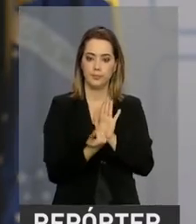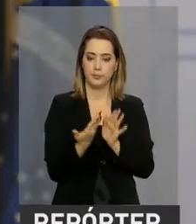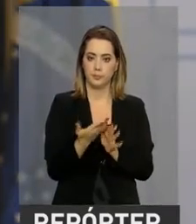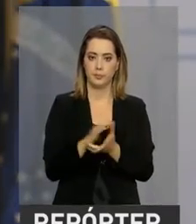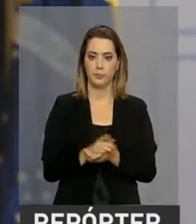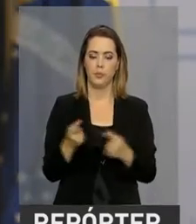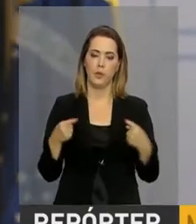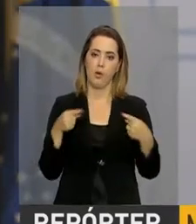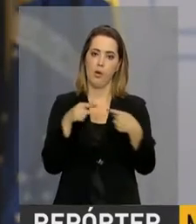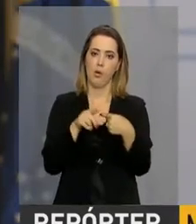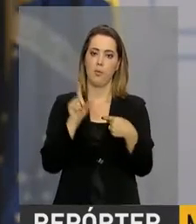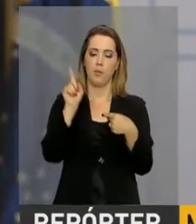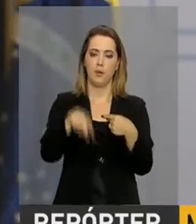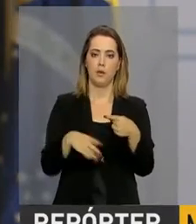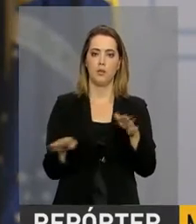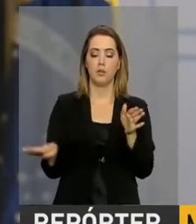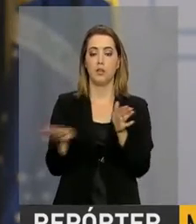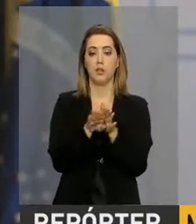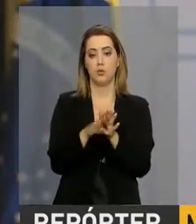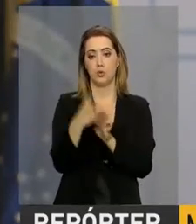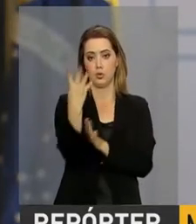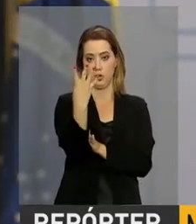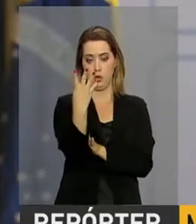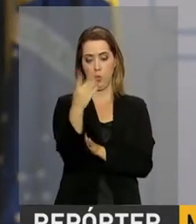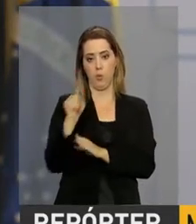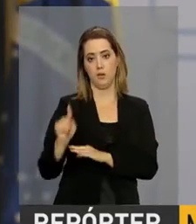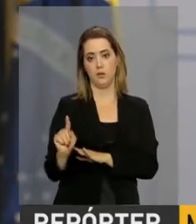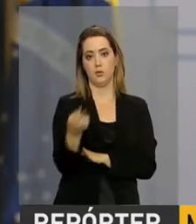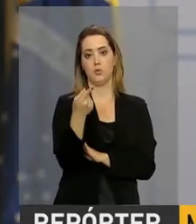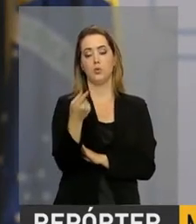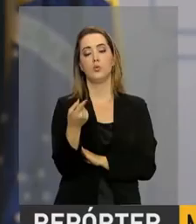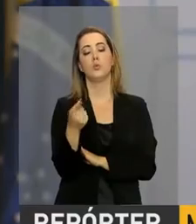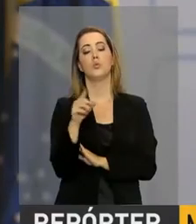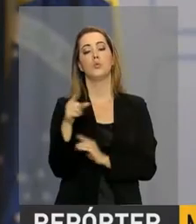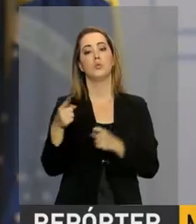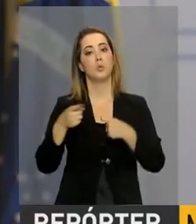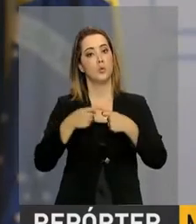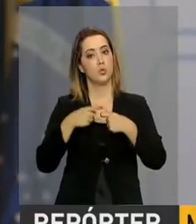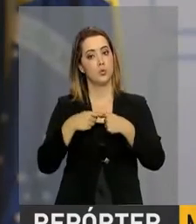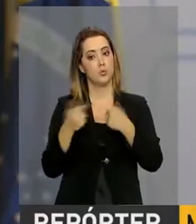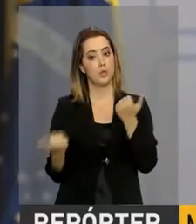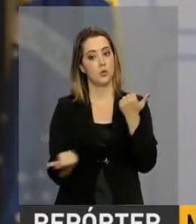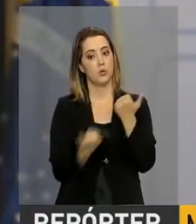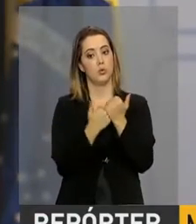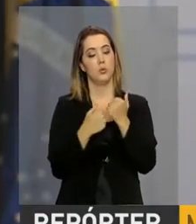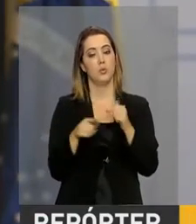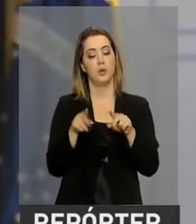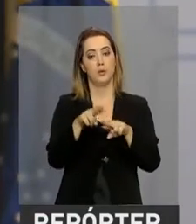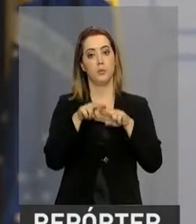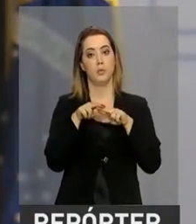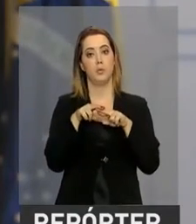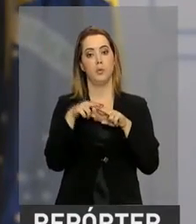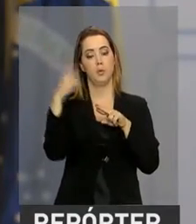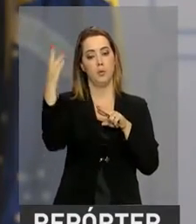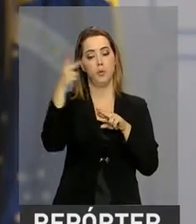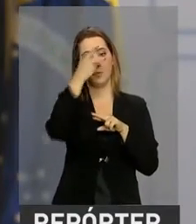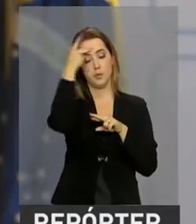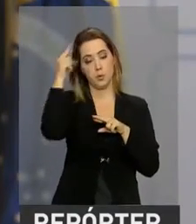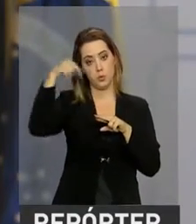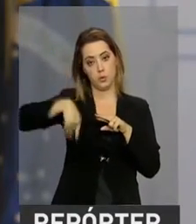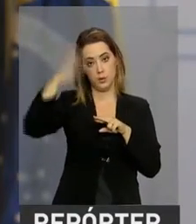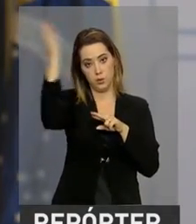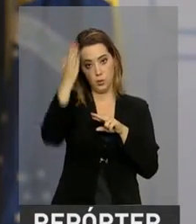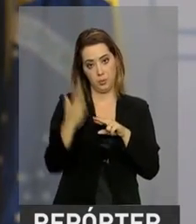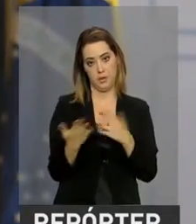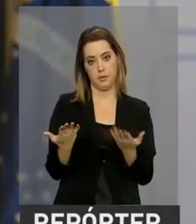governo federal é chegar a 4 mil substituições de médicos cubanos por brasileiros em três anos e fazer com que